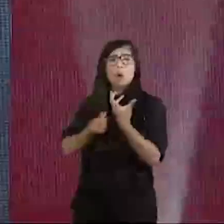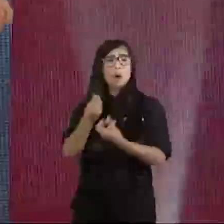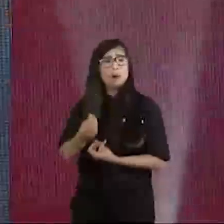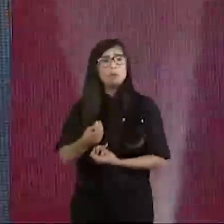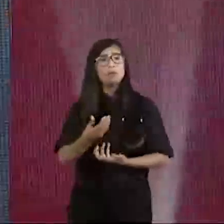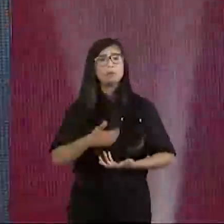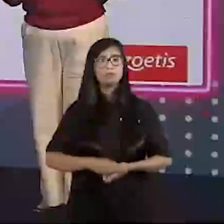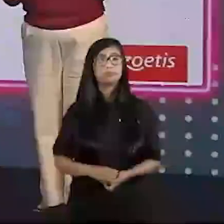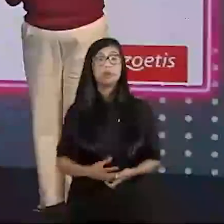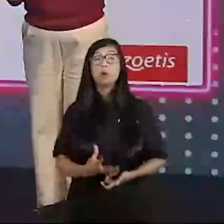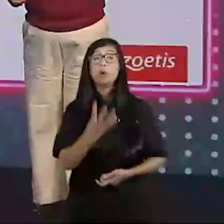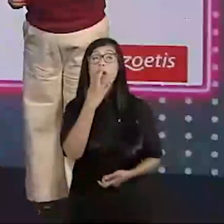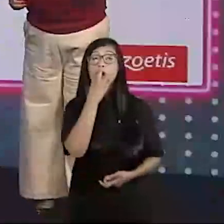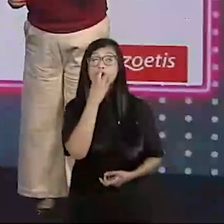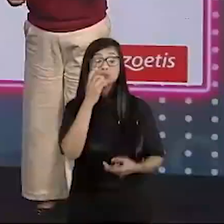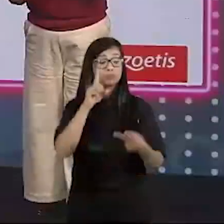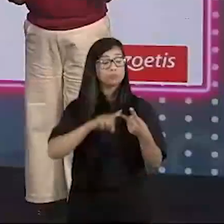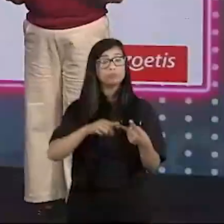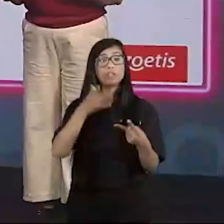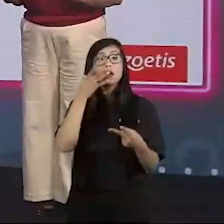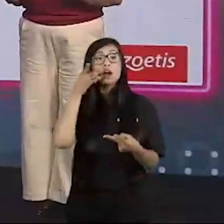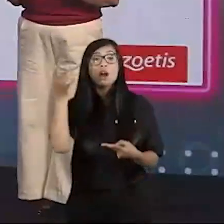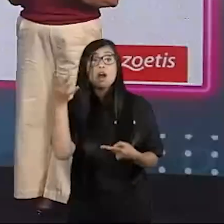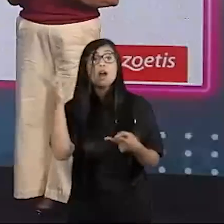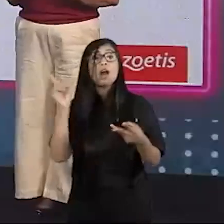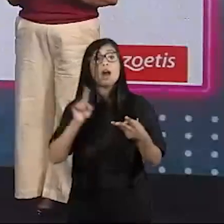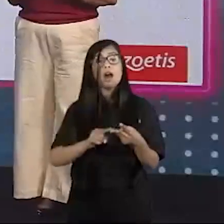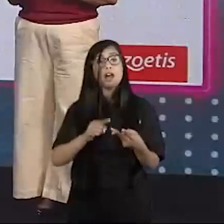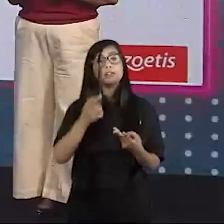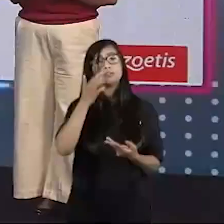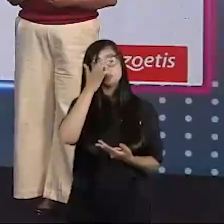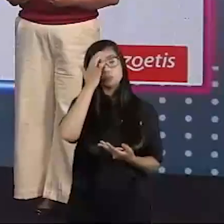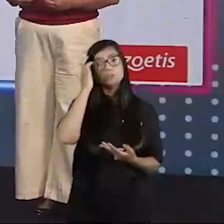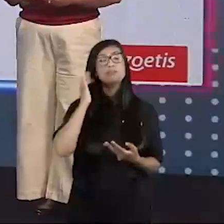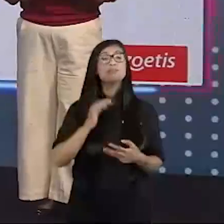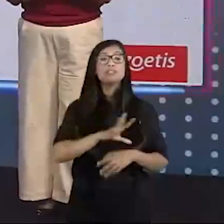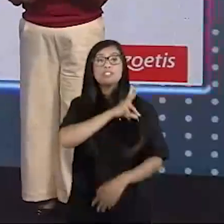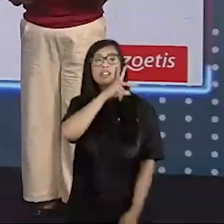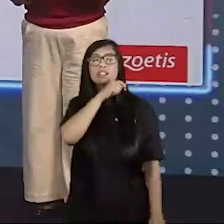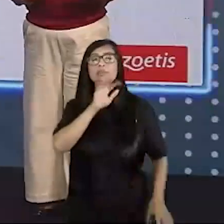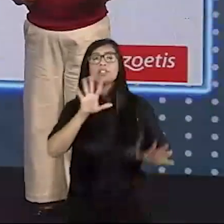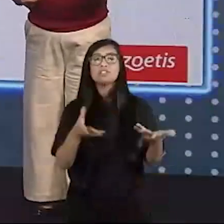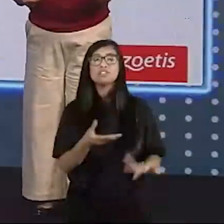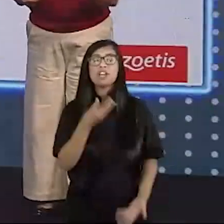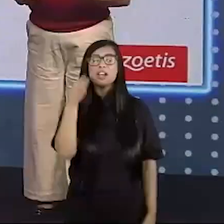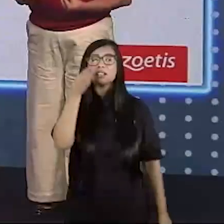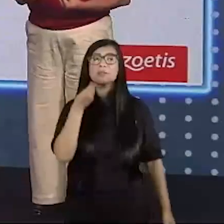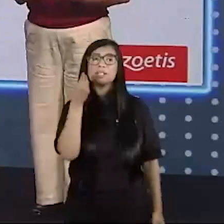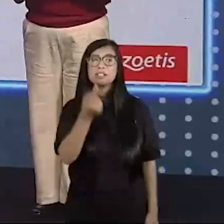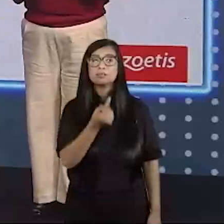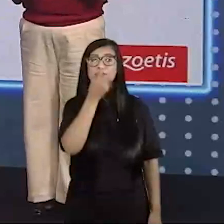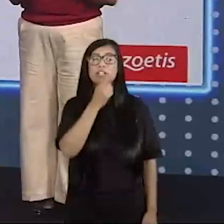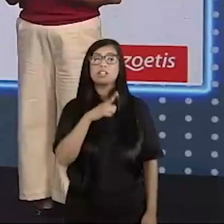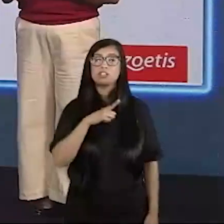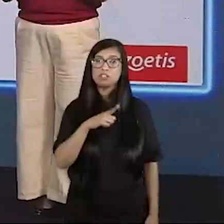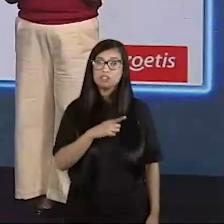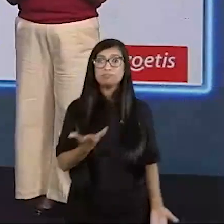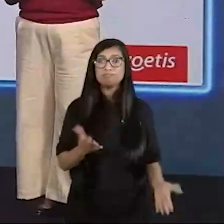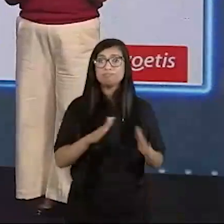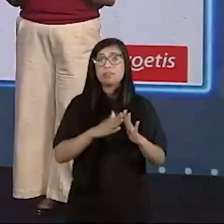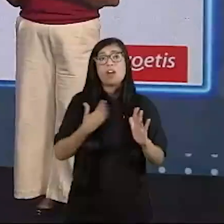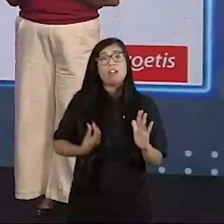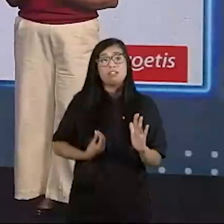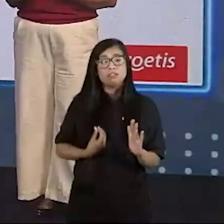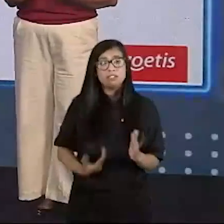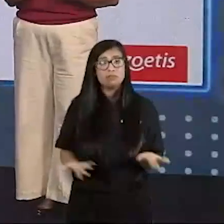pelo cachorro, eu começo pelo gato, eu começo pelo paciente. Porque é importantíssimo que nós façamos